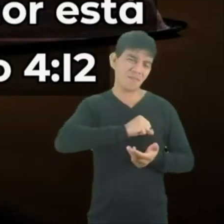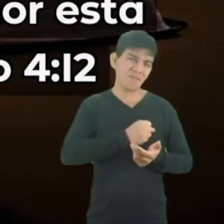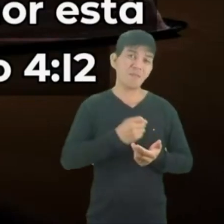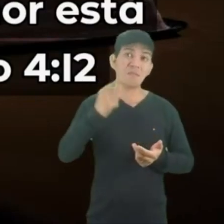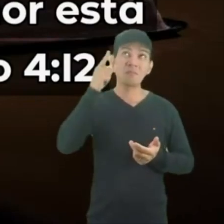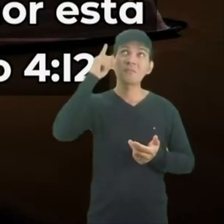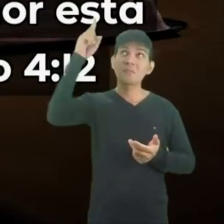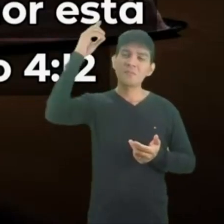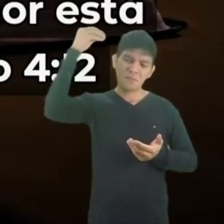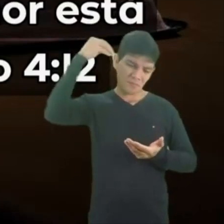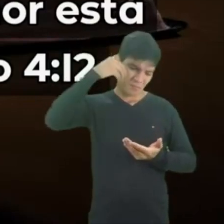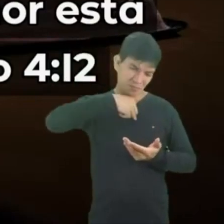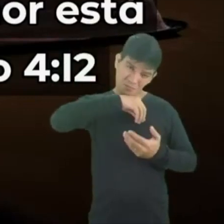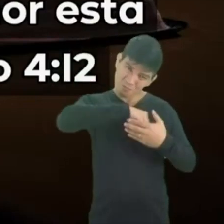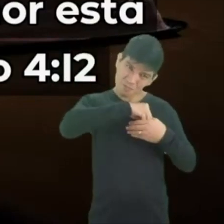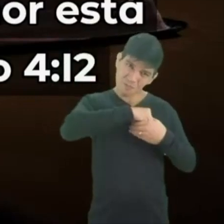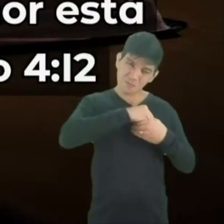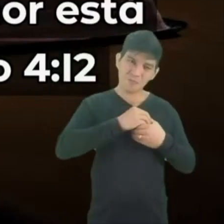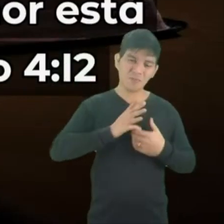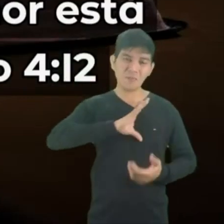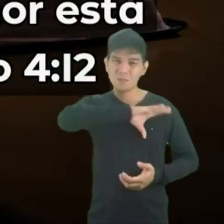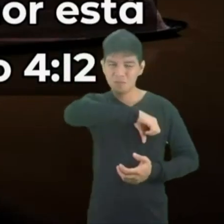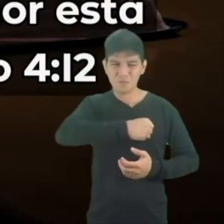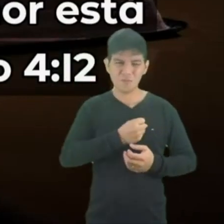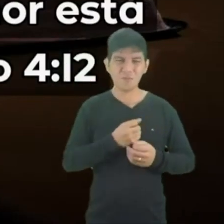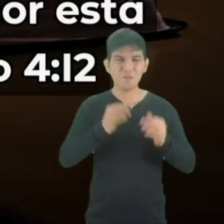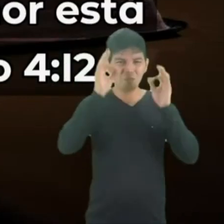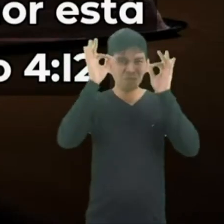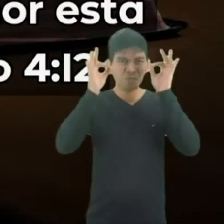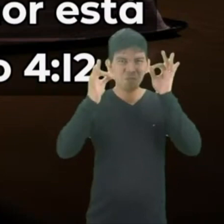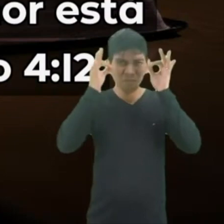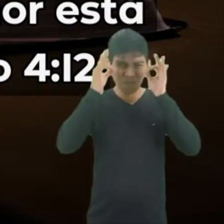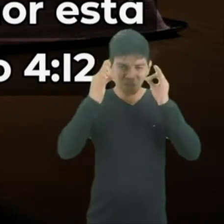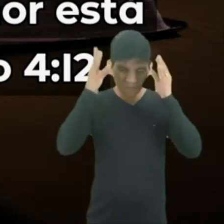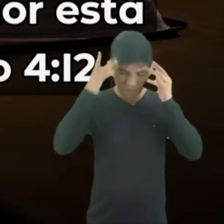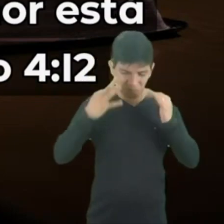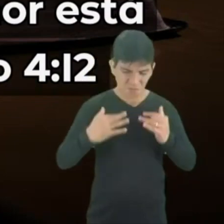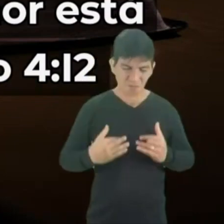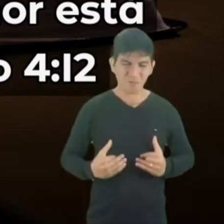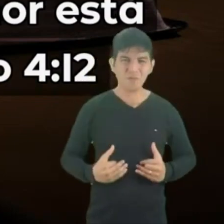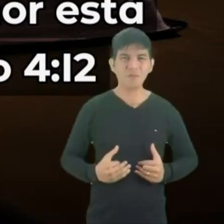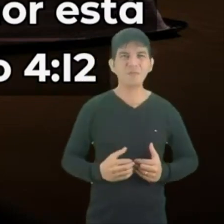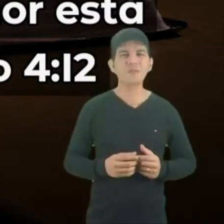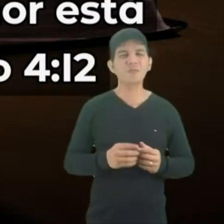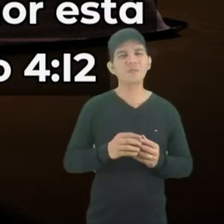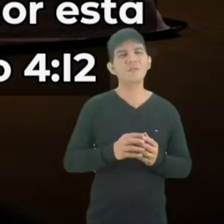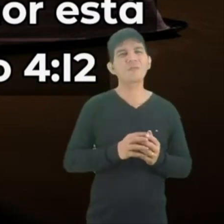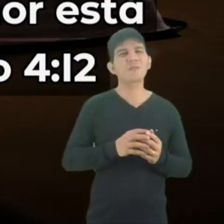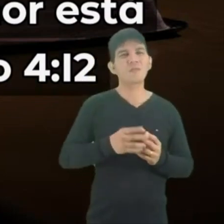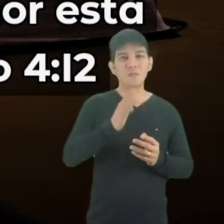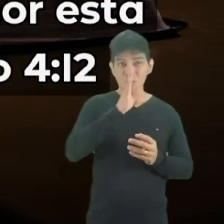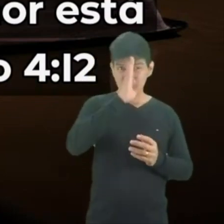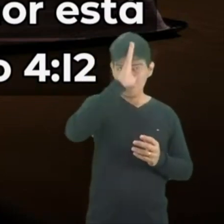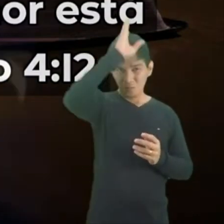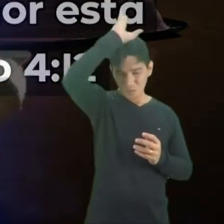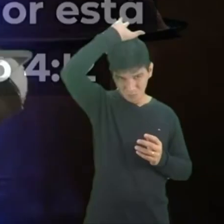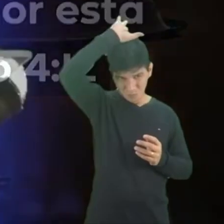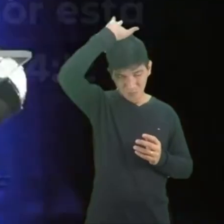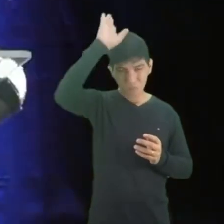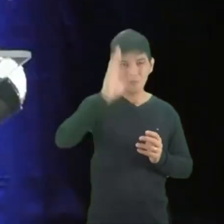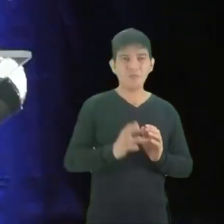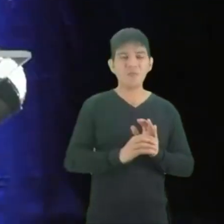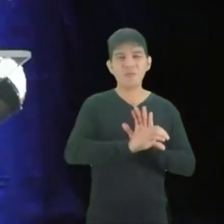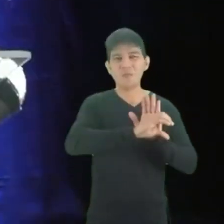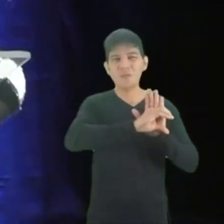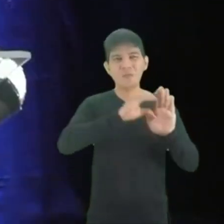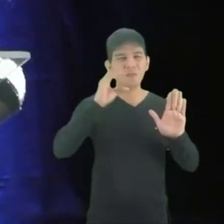em nós, e o seu amor está aperfeiçoado em nós. Romanos capítulo 1, verso 17. Porque